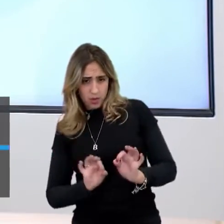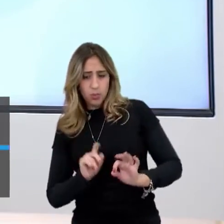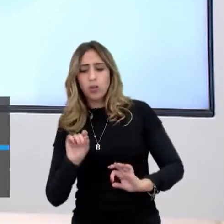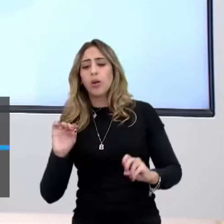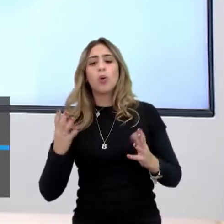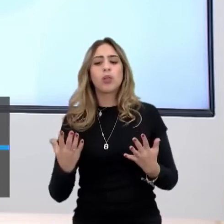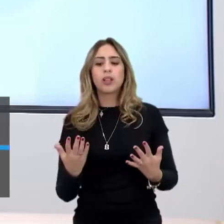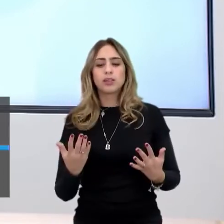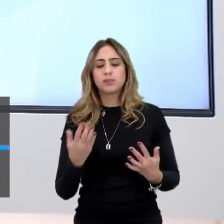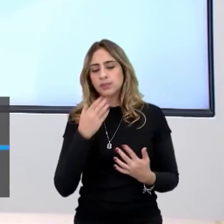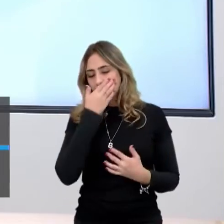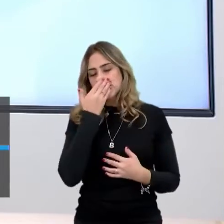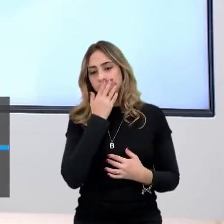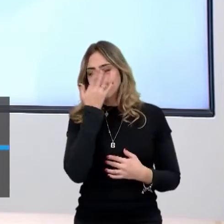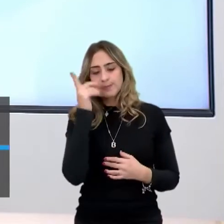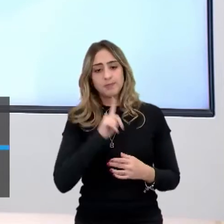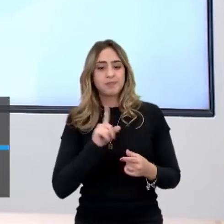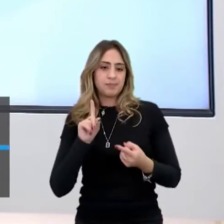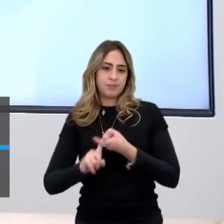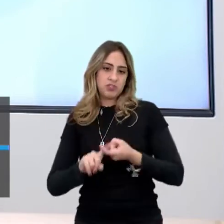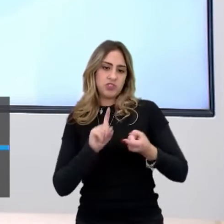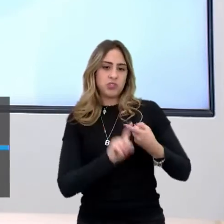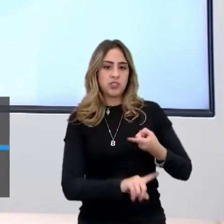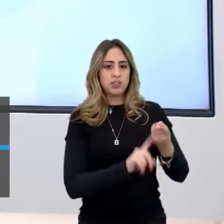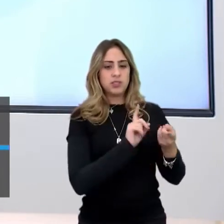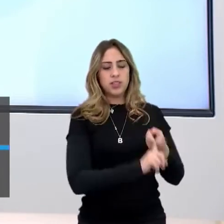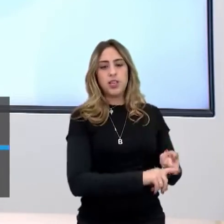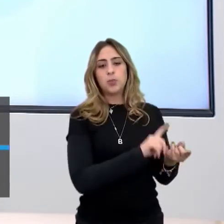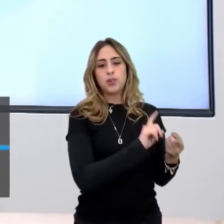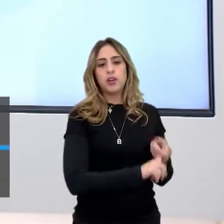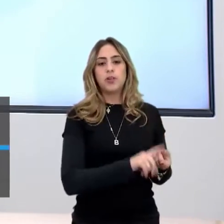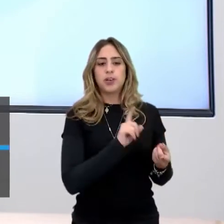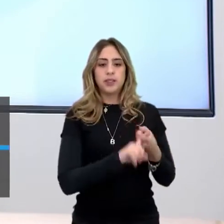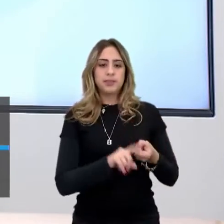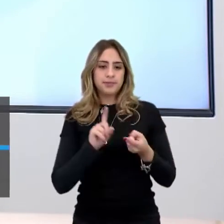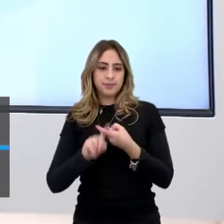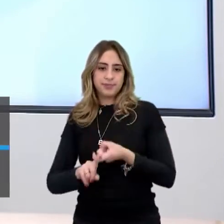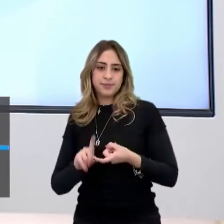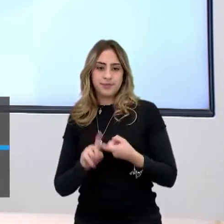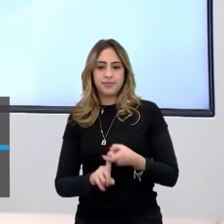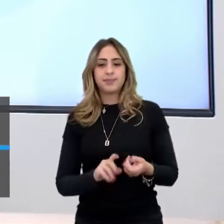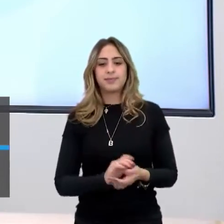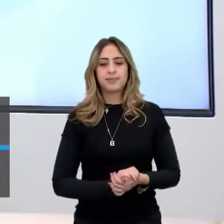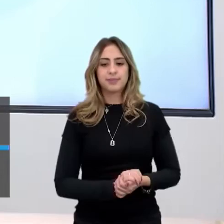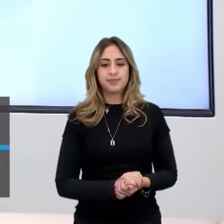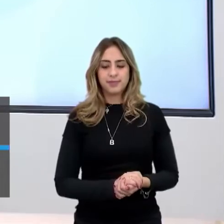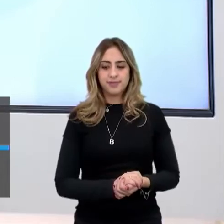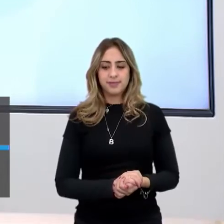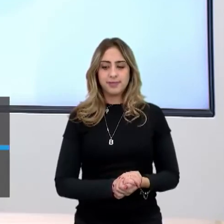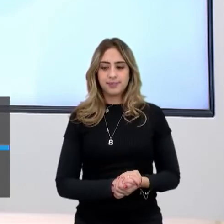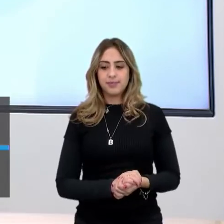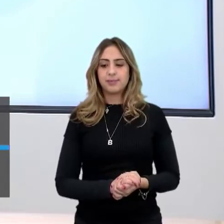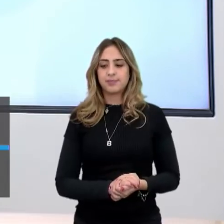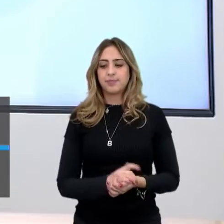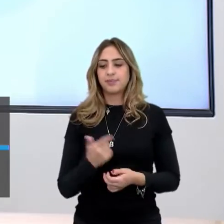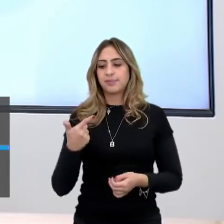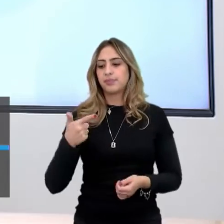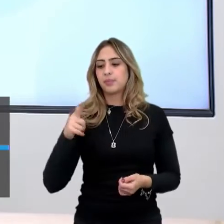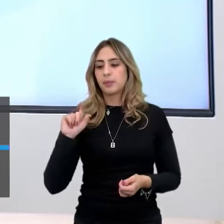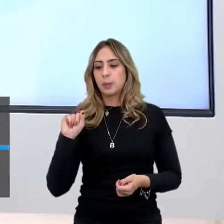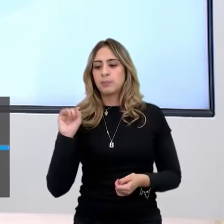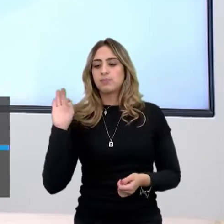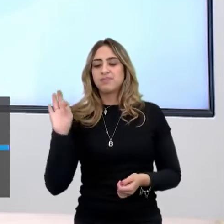Você vai entrar em dívidas. Né? Eu vi em estatística esses dias aí, muito dura, que